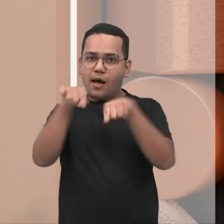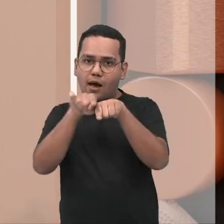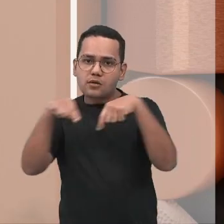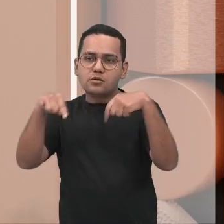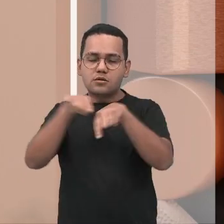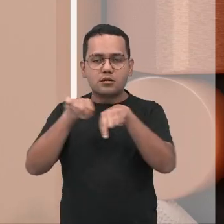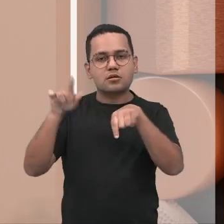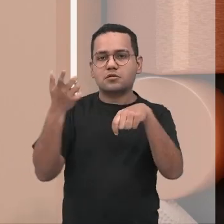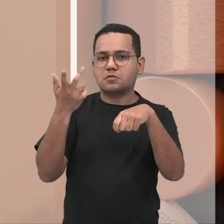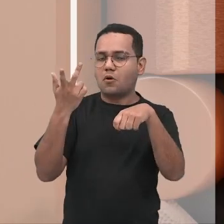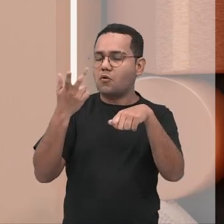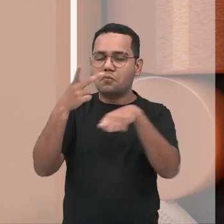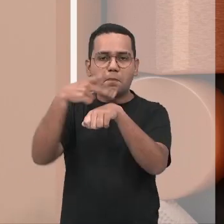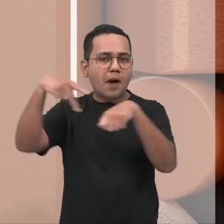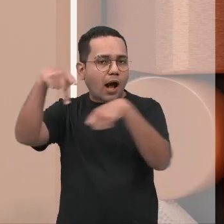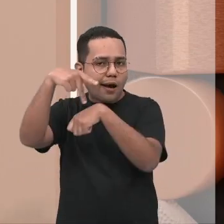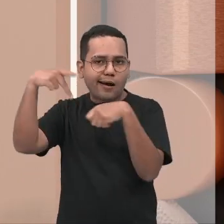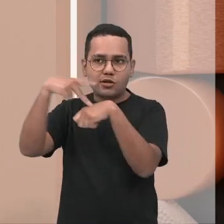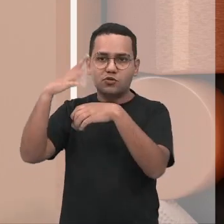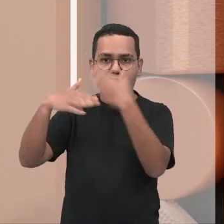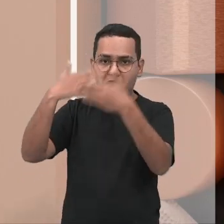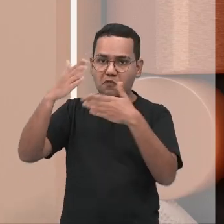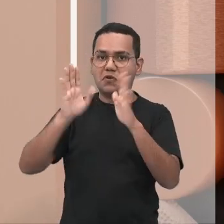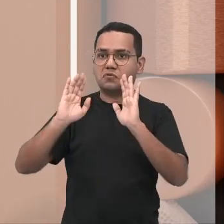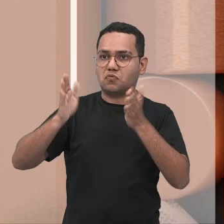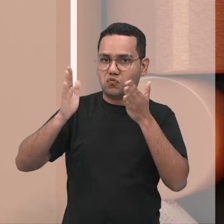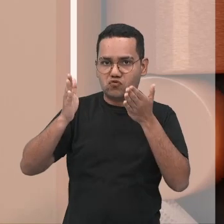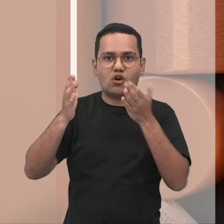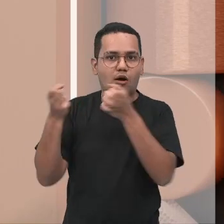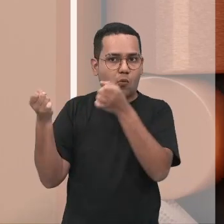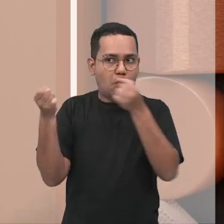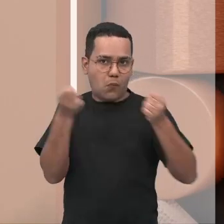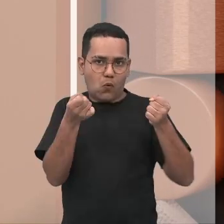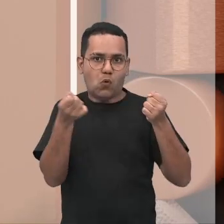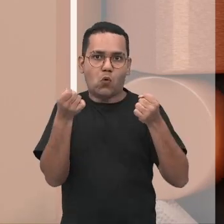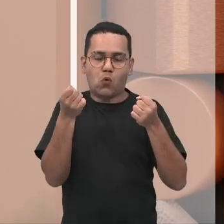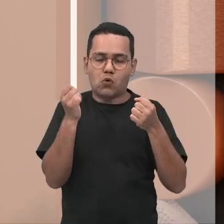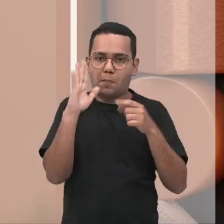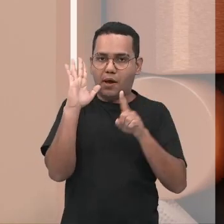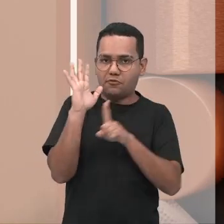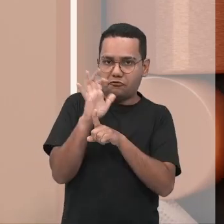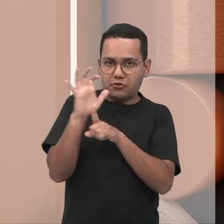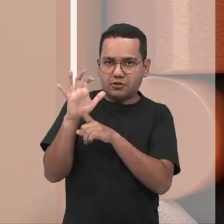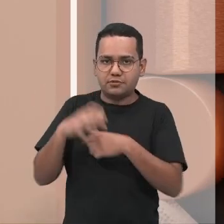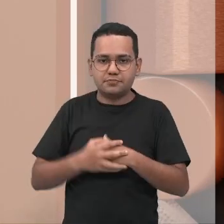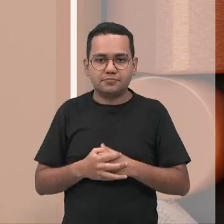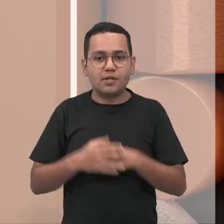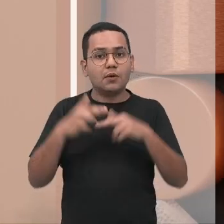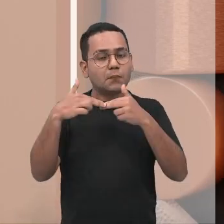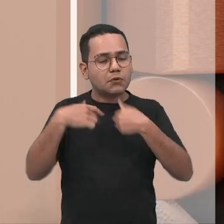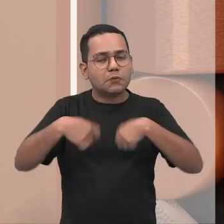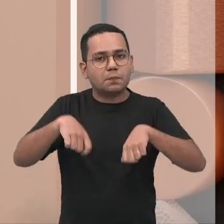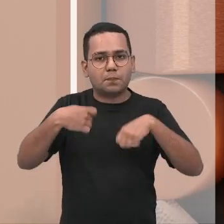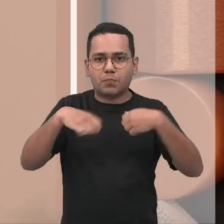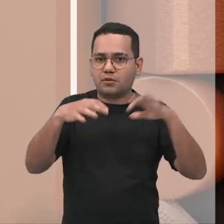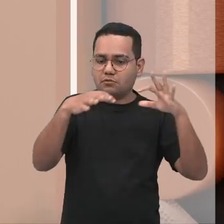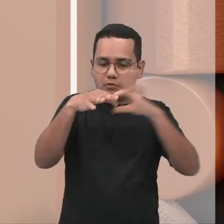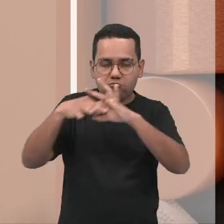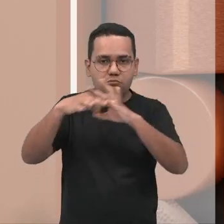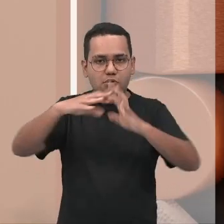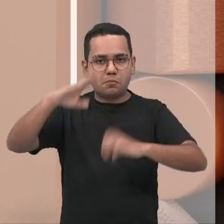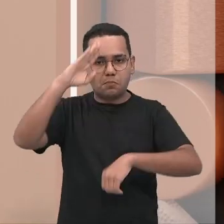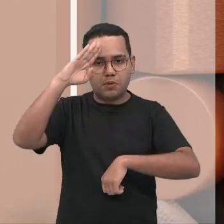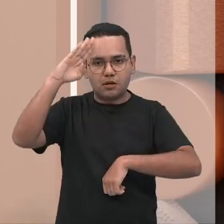poderoso ou ao mesmo tempo ali que pudesse defendê-la. Surgiu então a necessidade de alianças militares que de certa forma